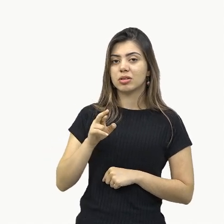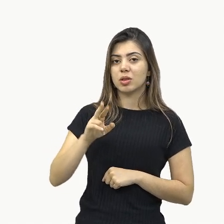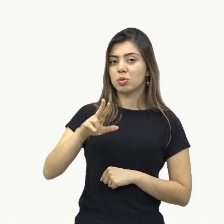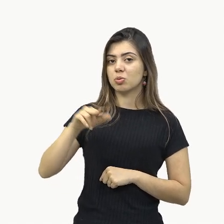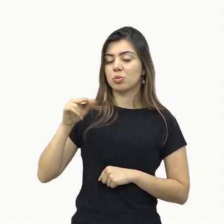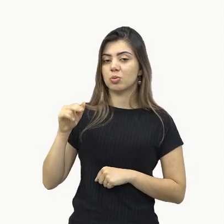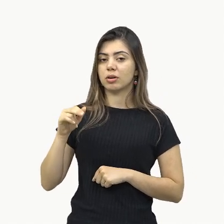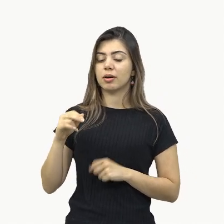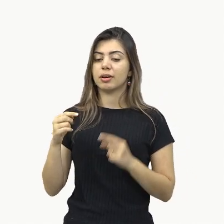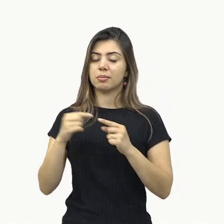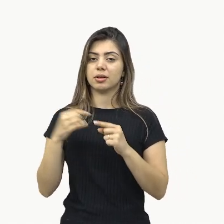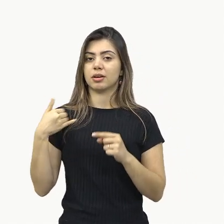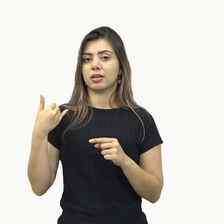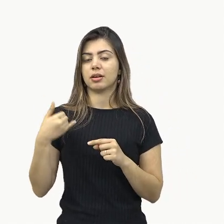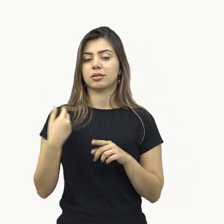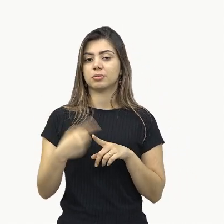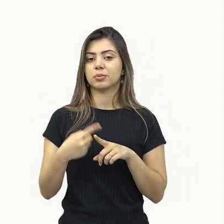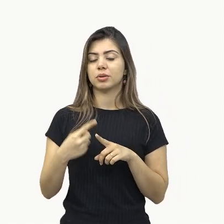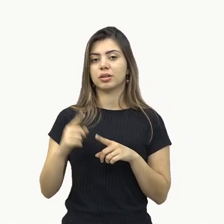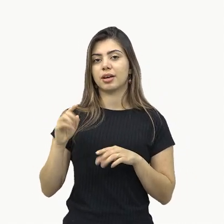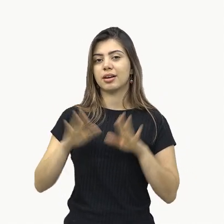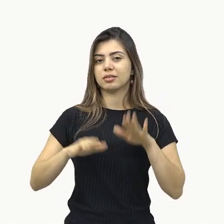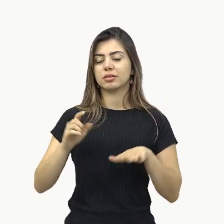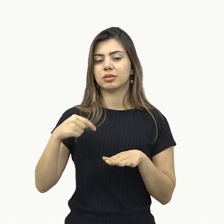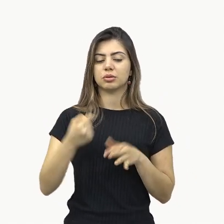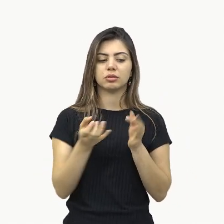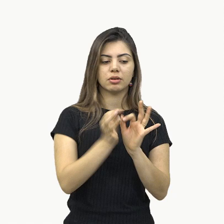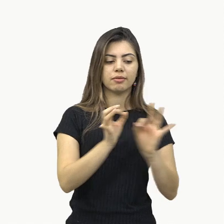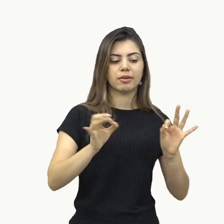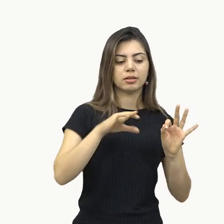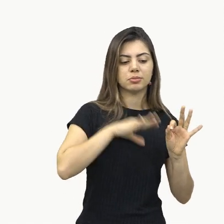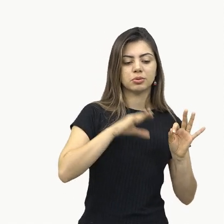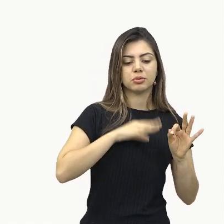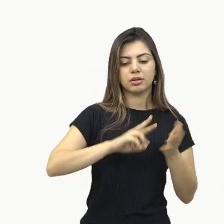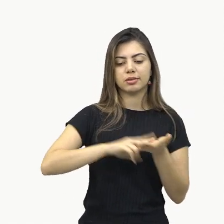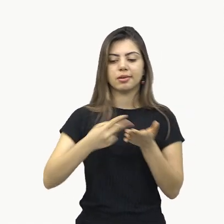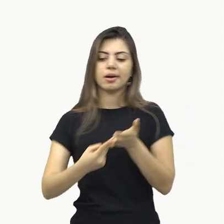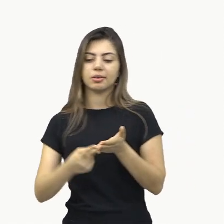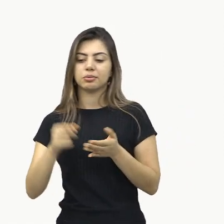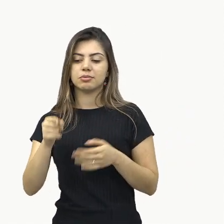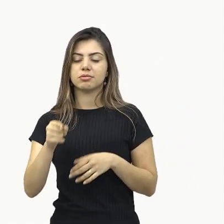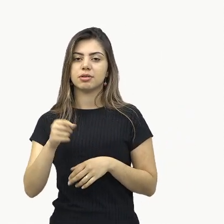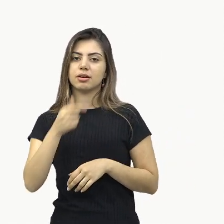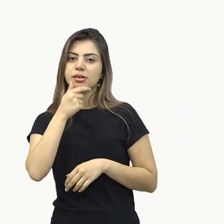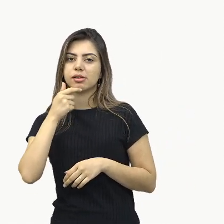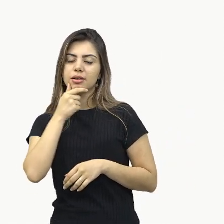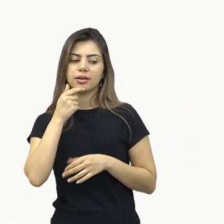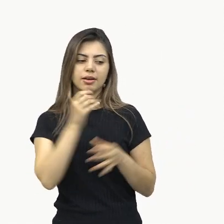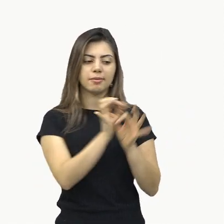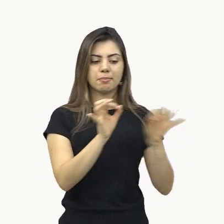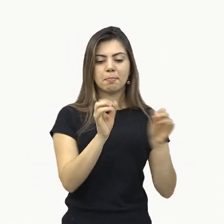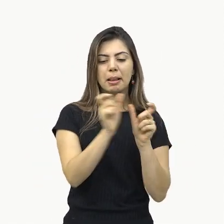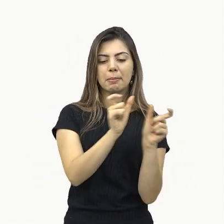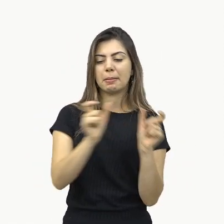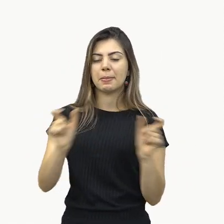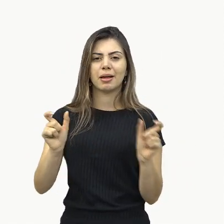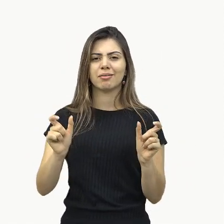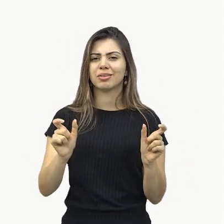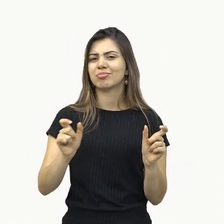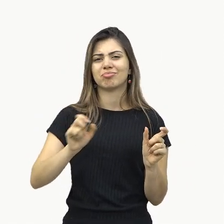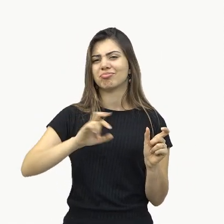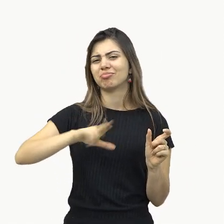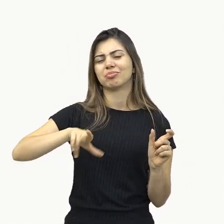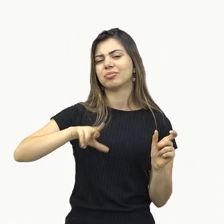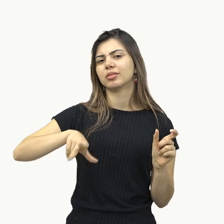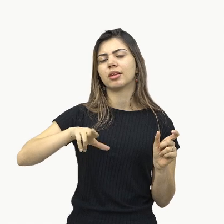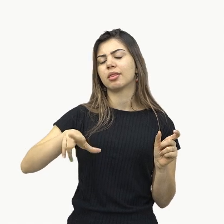gente leva, né? Às vezes a gente traduz literal, de forma literal, né? Para o português e fazendo essa mudança,